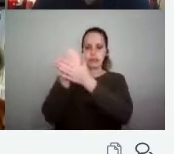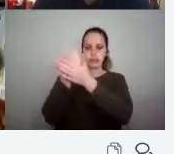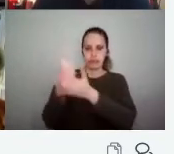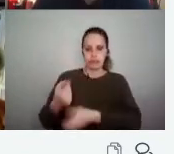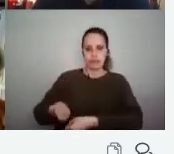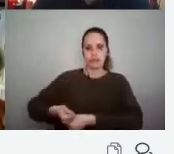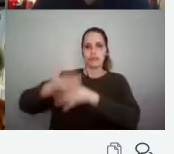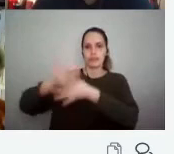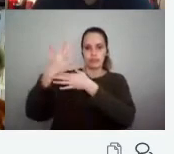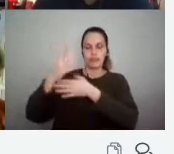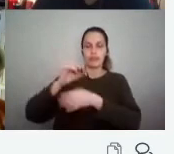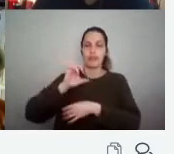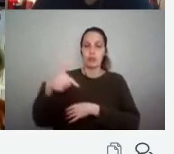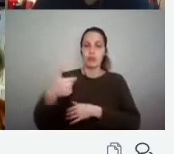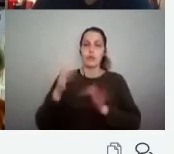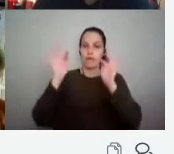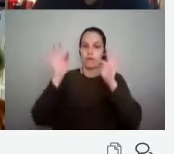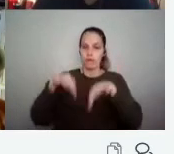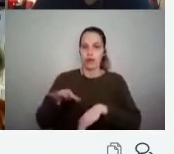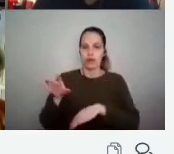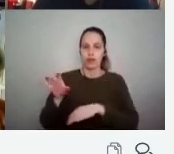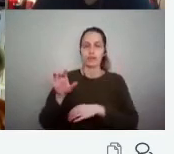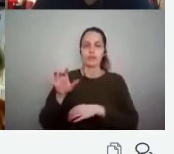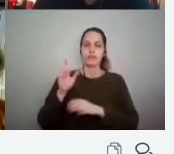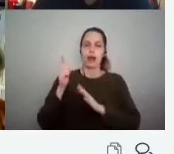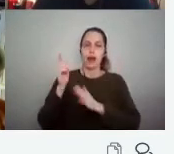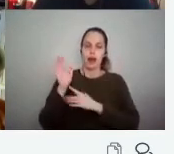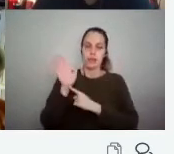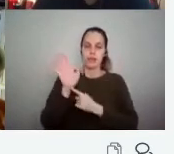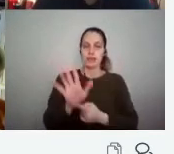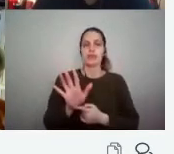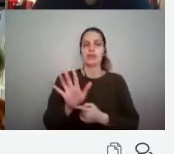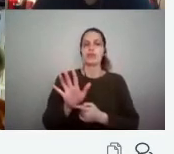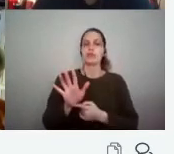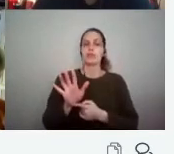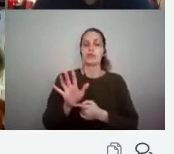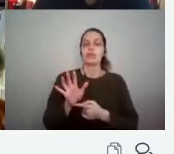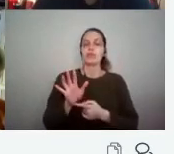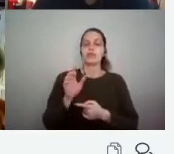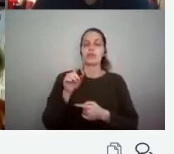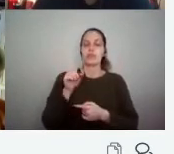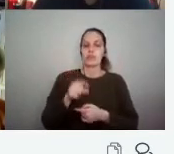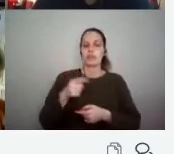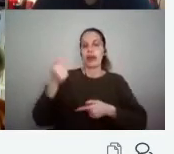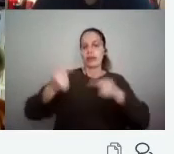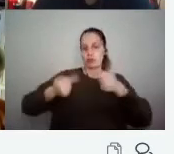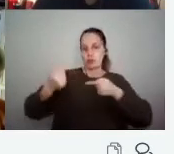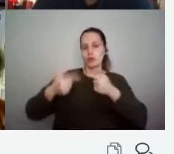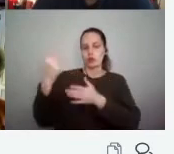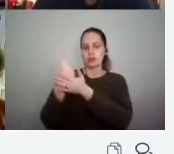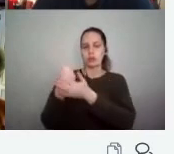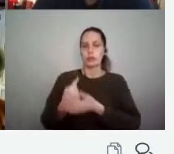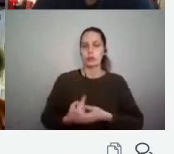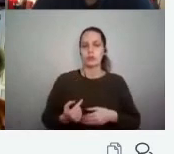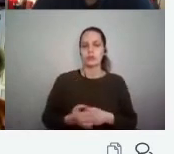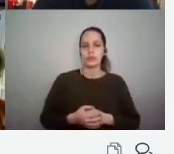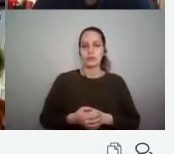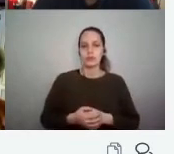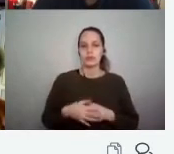aos palestrantes, tá? Diego, te passo a palavra e é uma satisfação ter vocês aqui com a gente hoje.